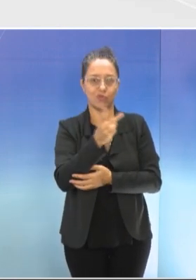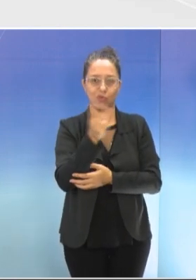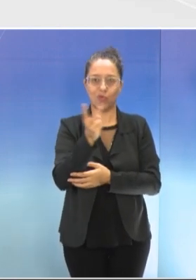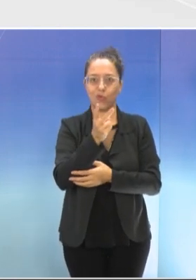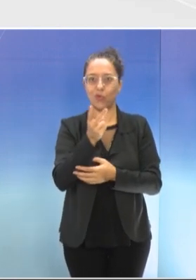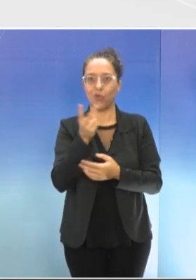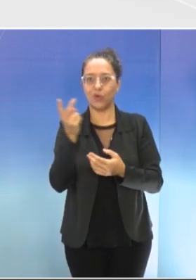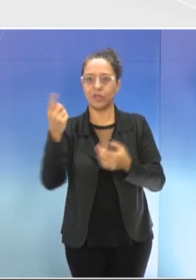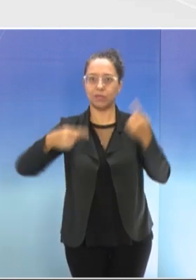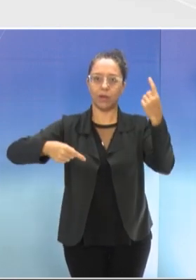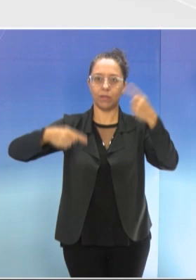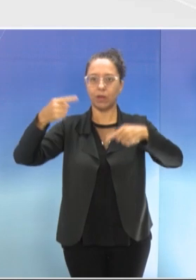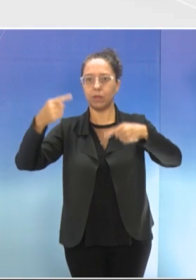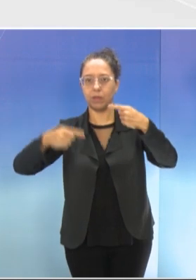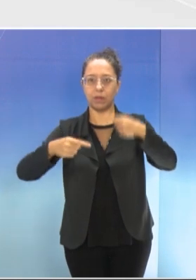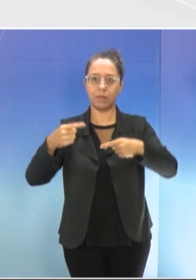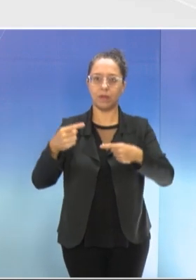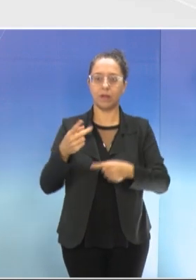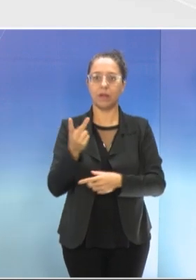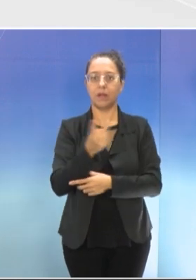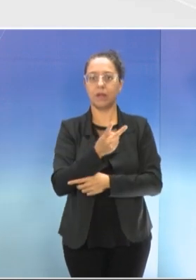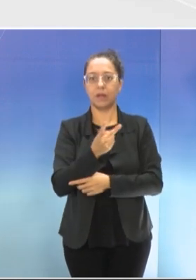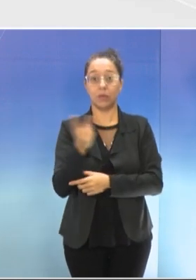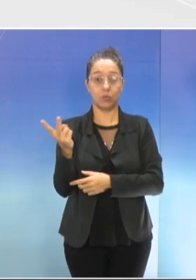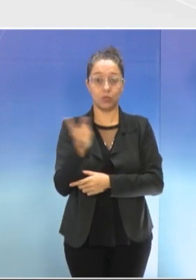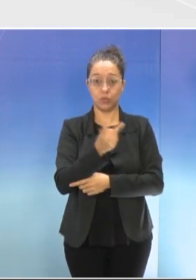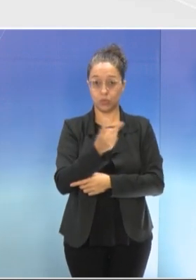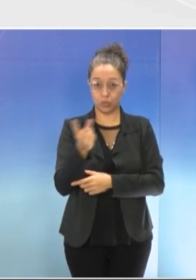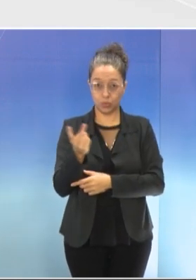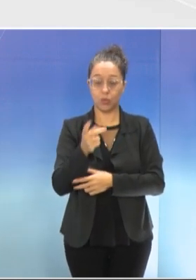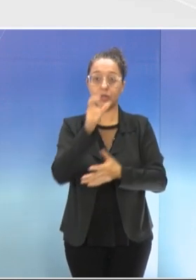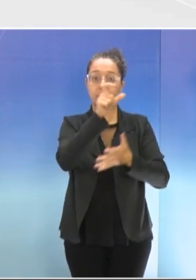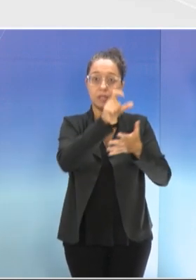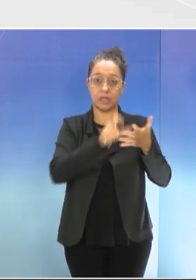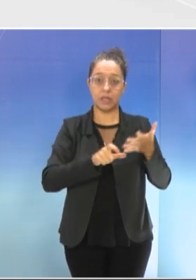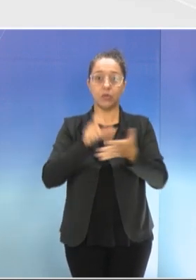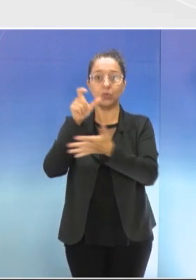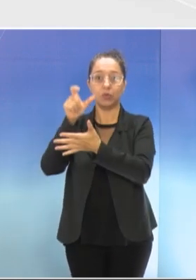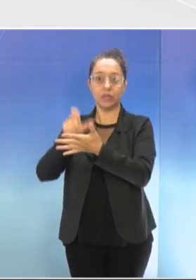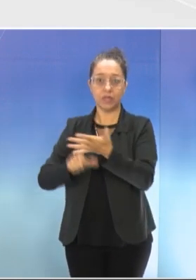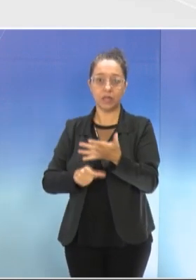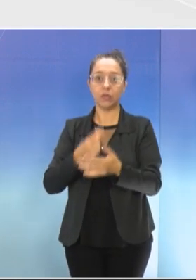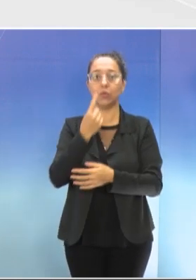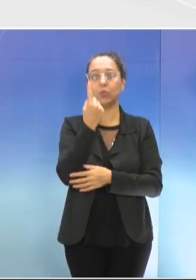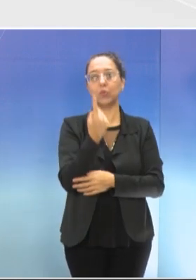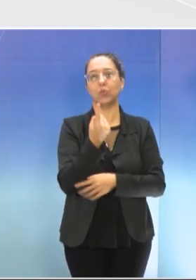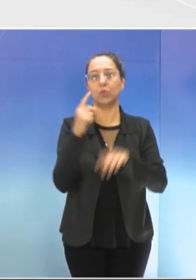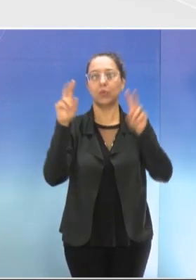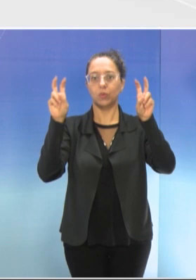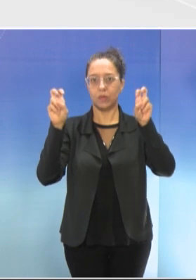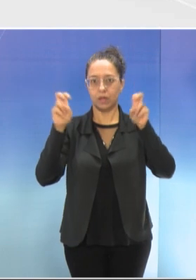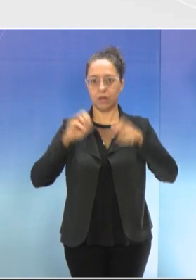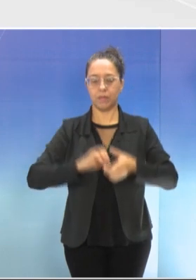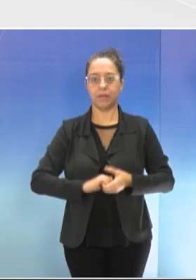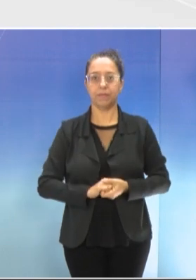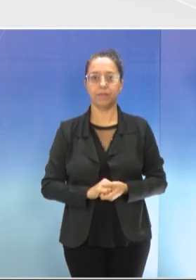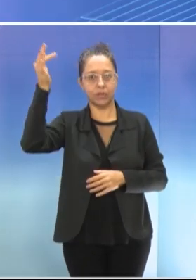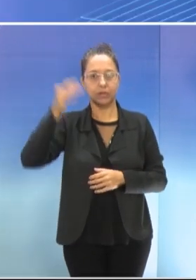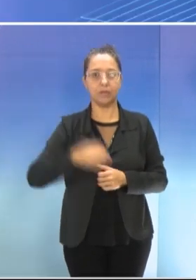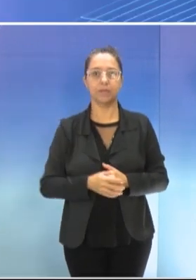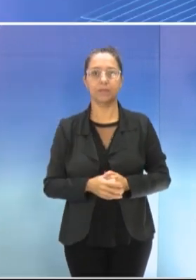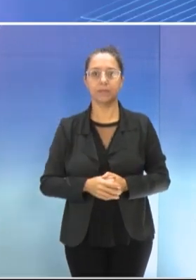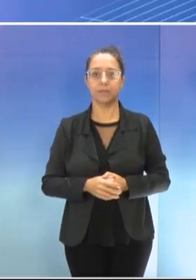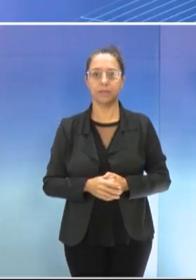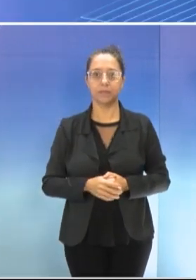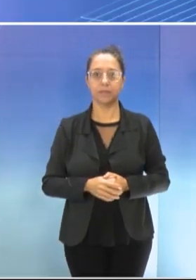dois estejam questionando um ao outro, as duas questões, os dois textos falam sobre um único tema.